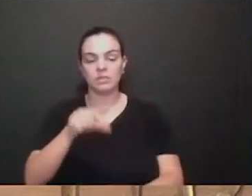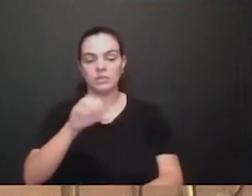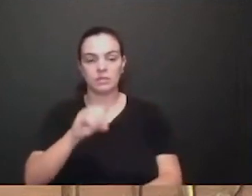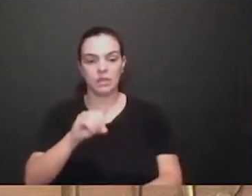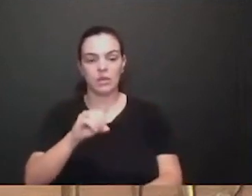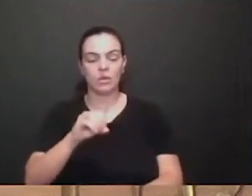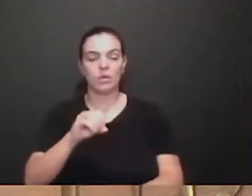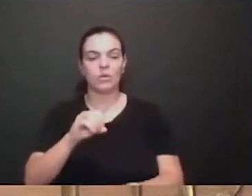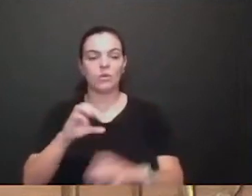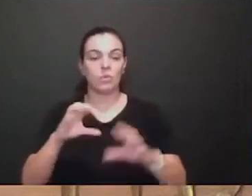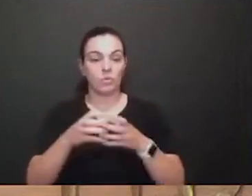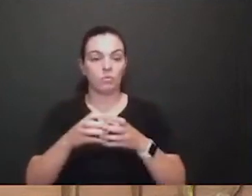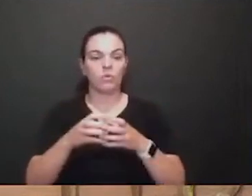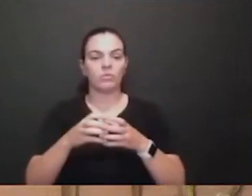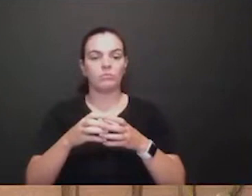tela embaixo.